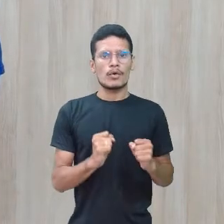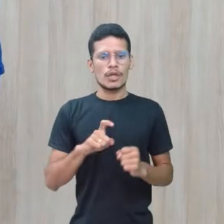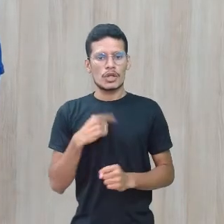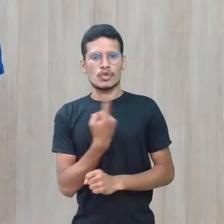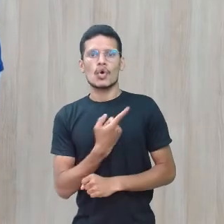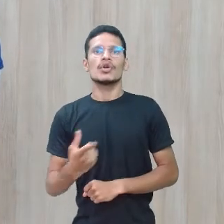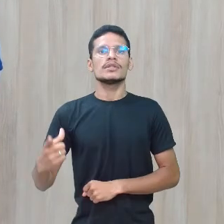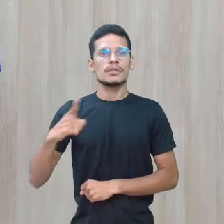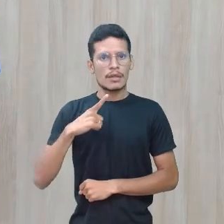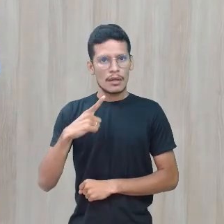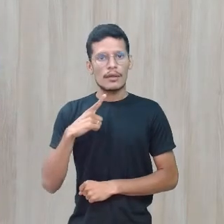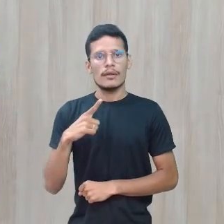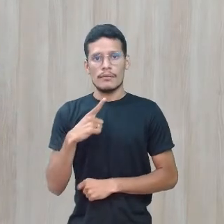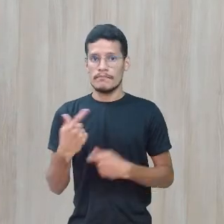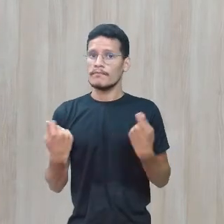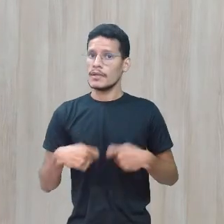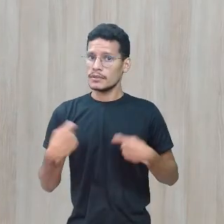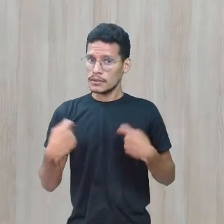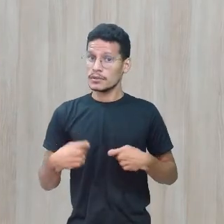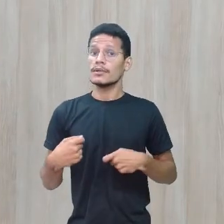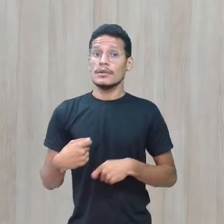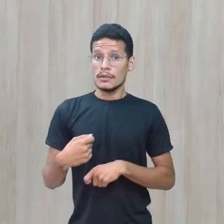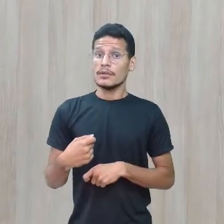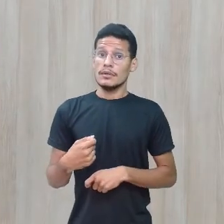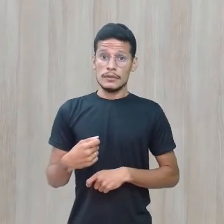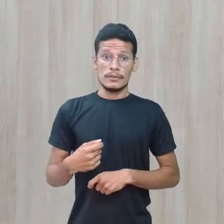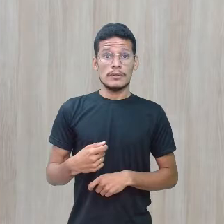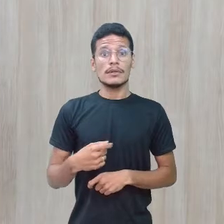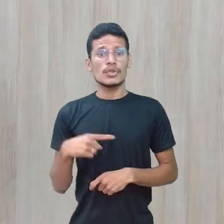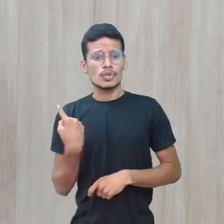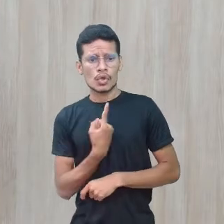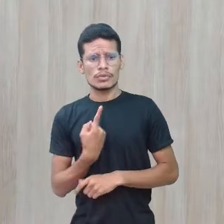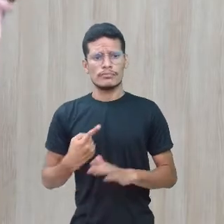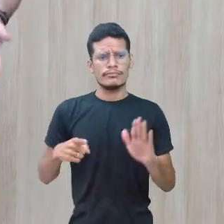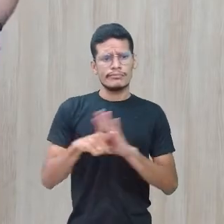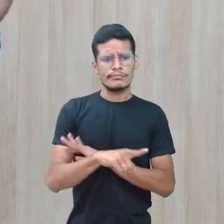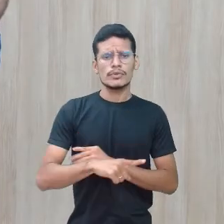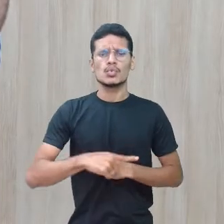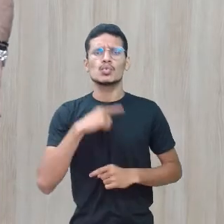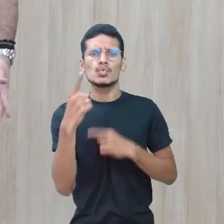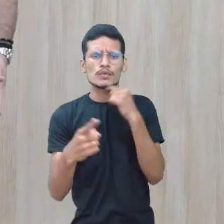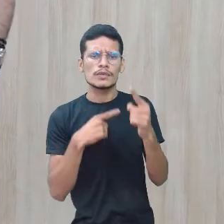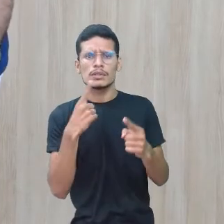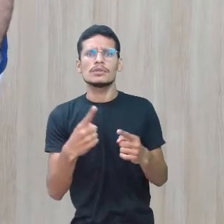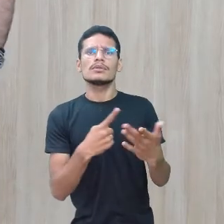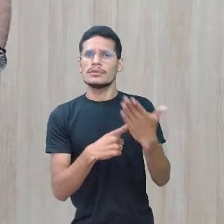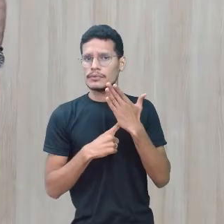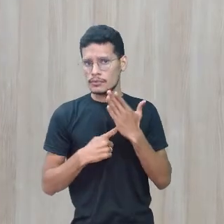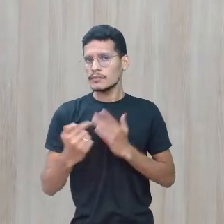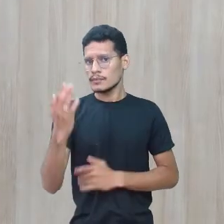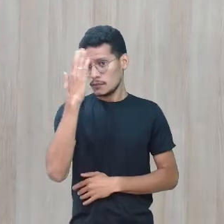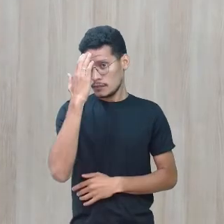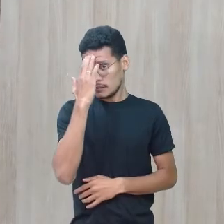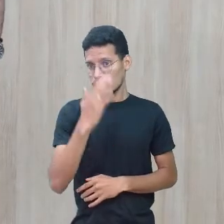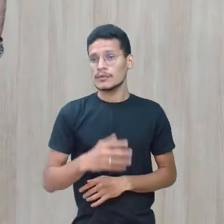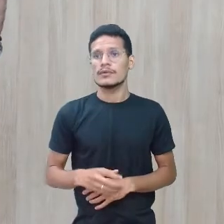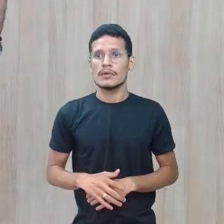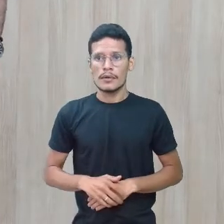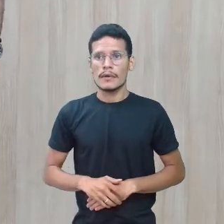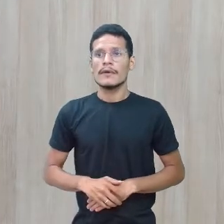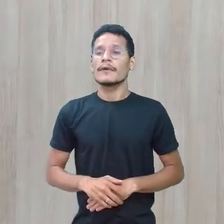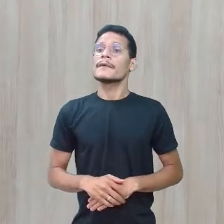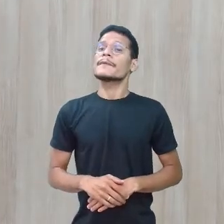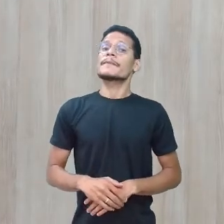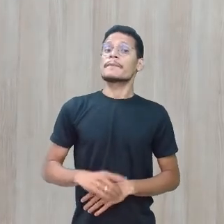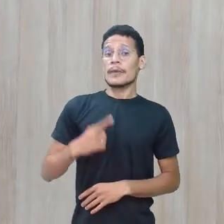gente deve ter, né, de questionar aquilo que nos é apresentado. Então,